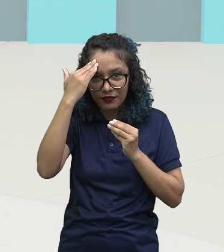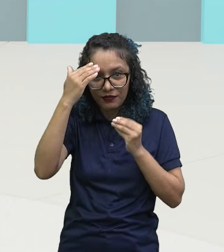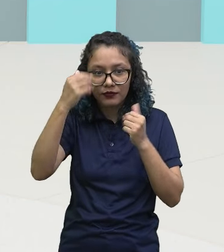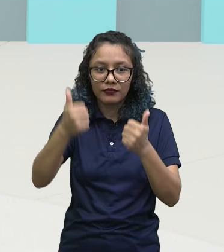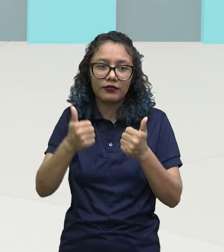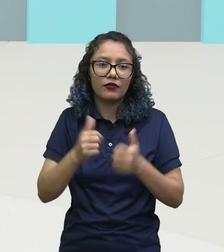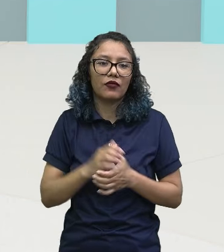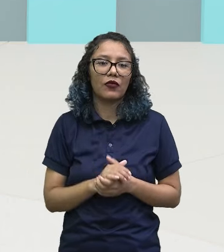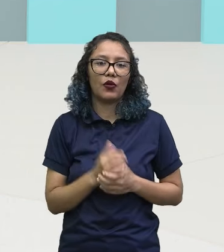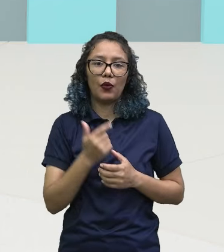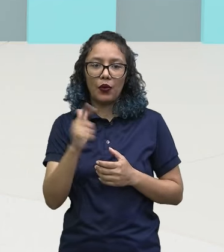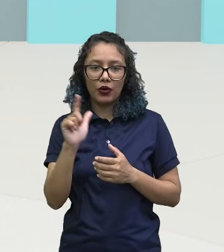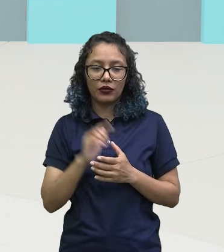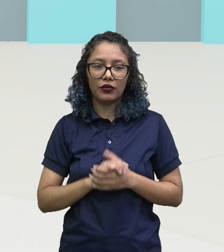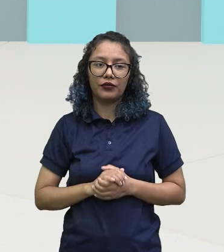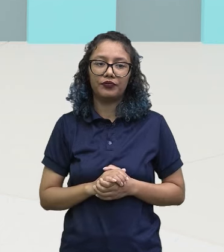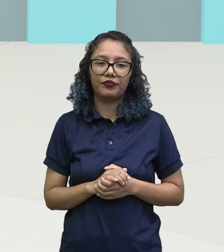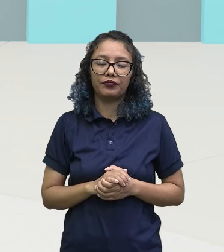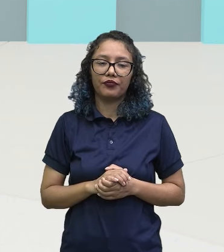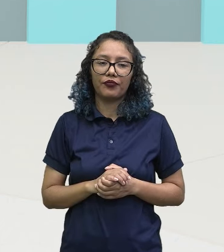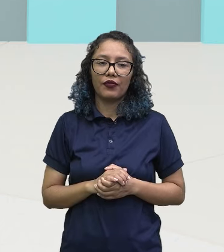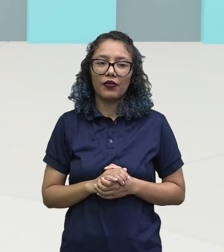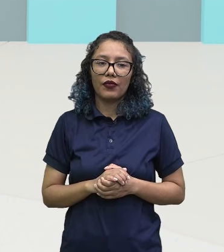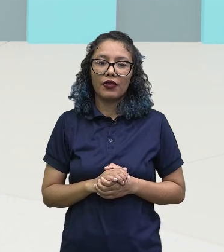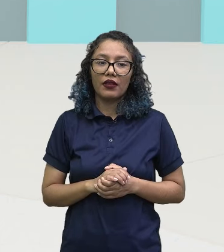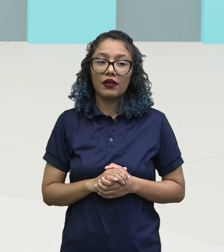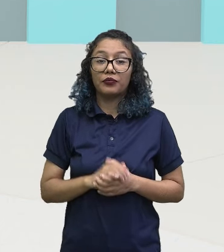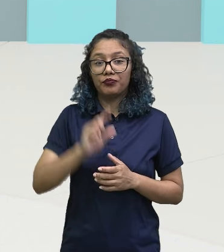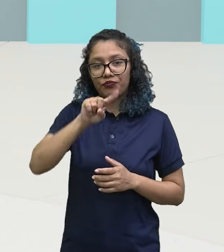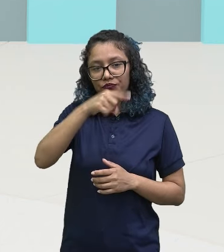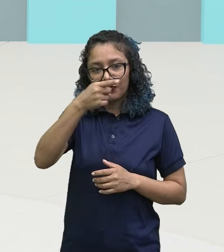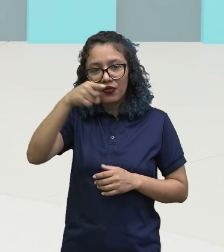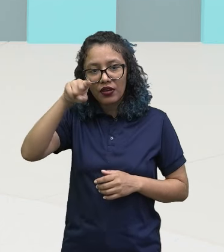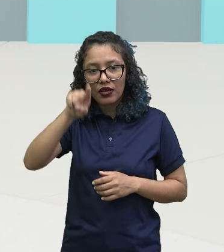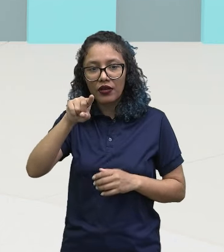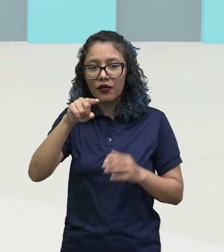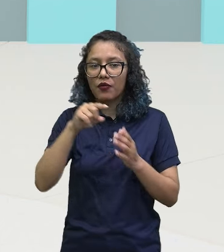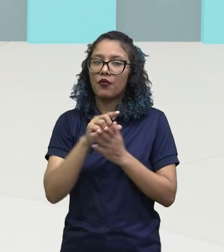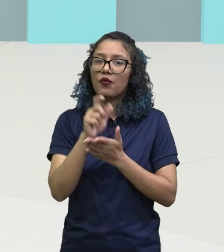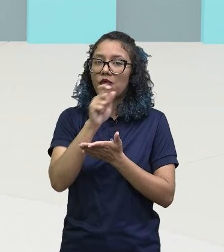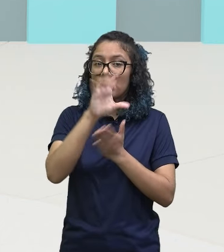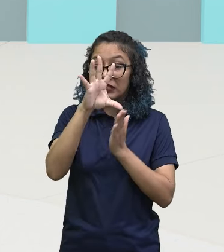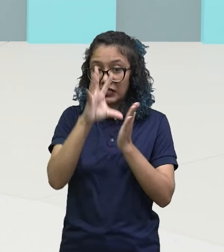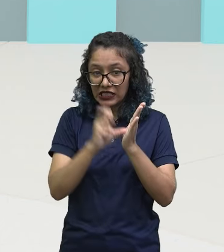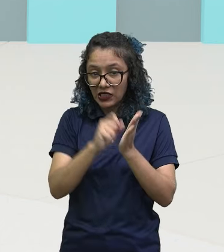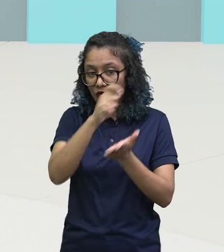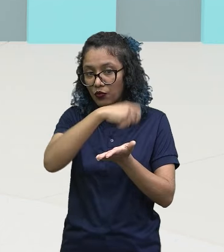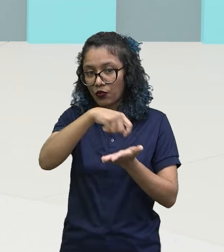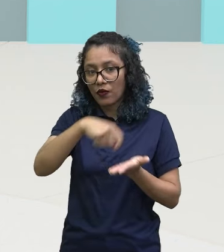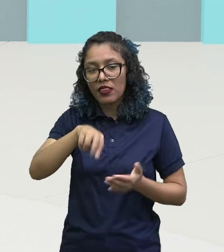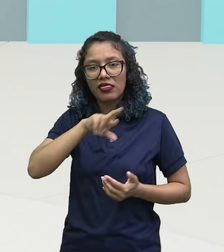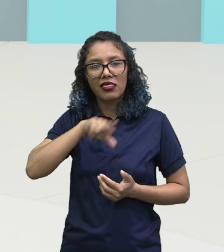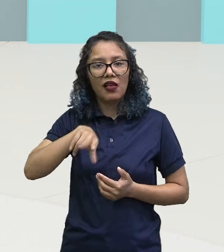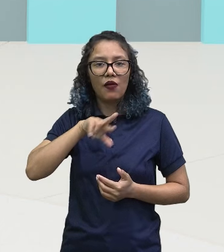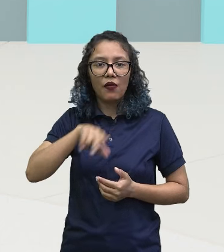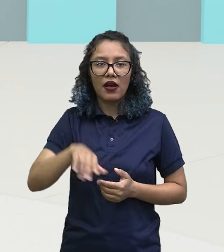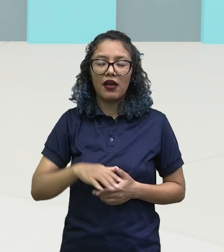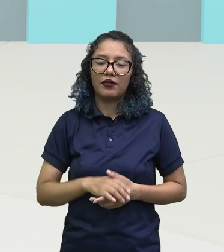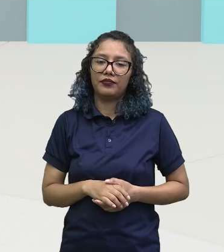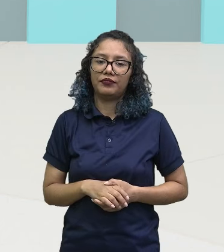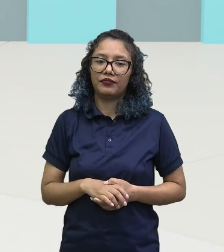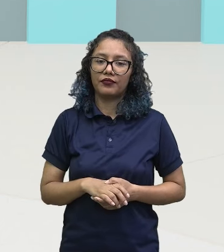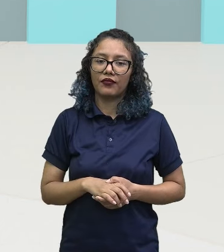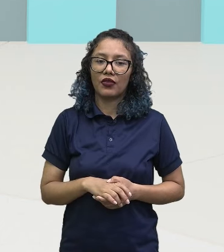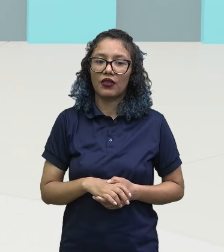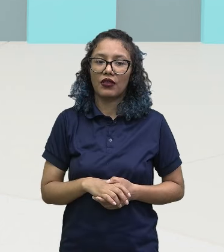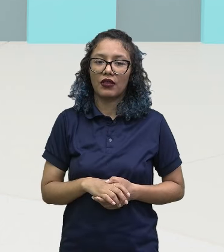continuar. Por incrível que pareça, tio não é acento gráfico, tá bom? Tio é só